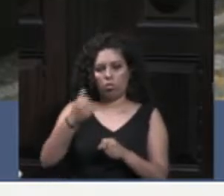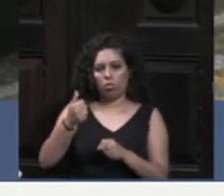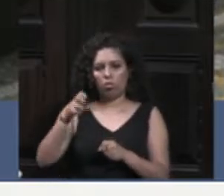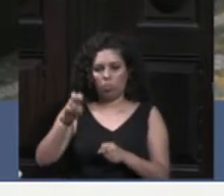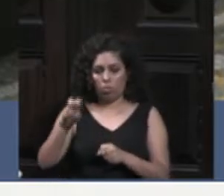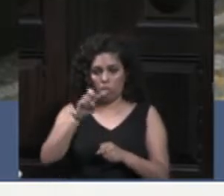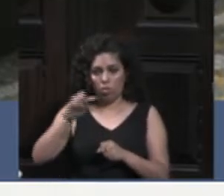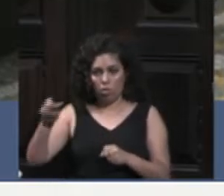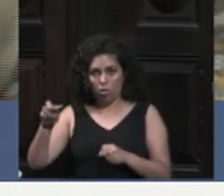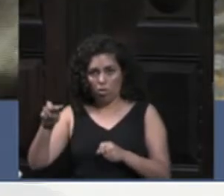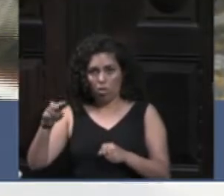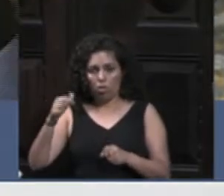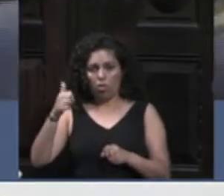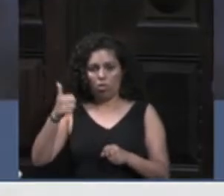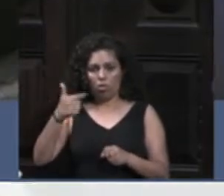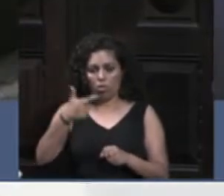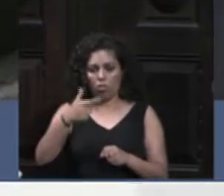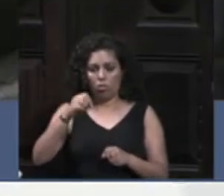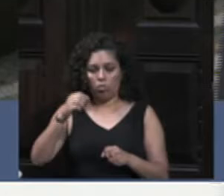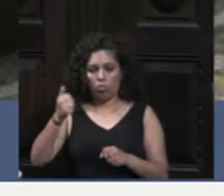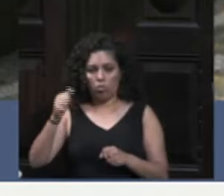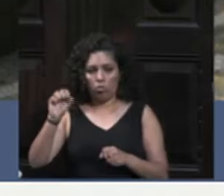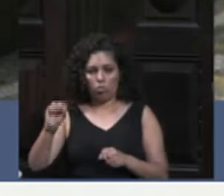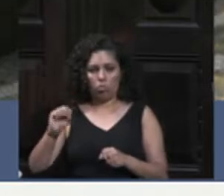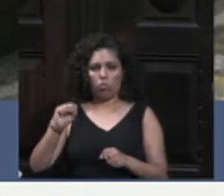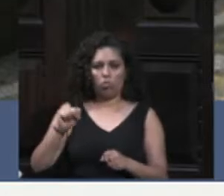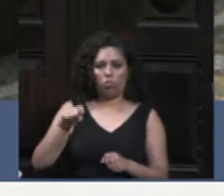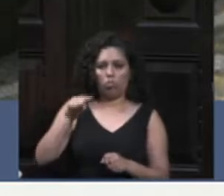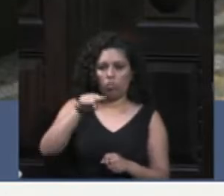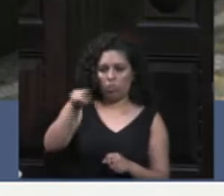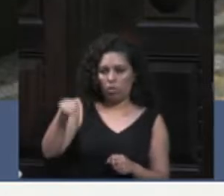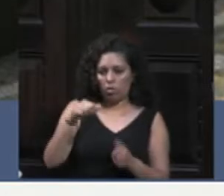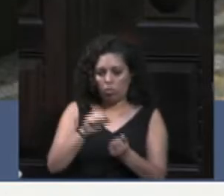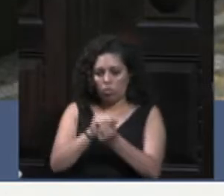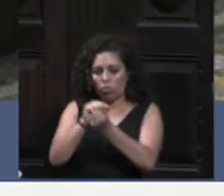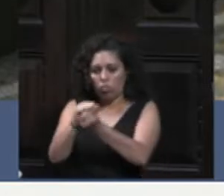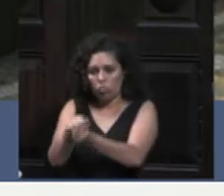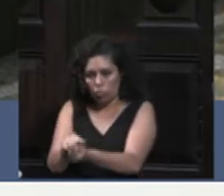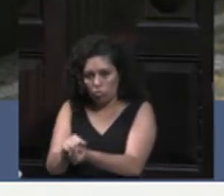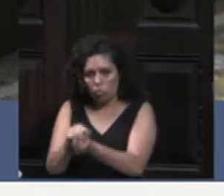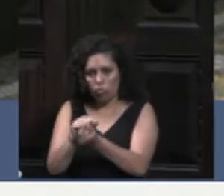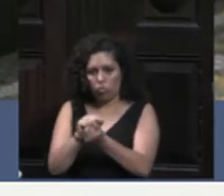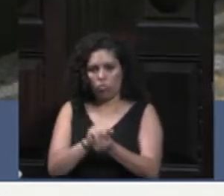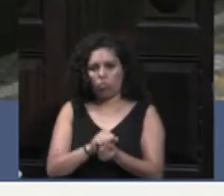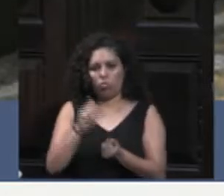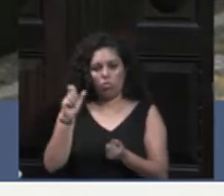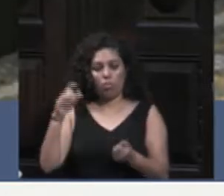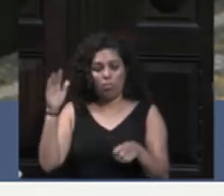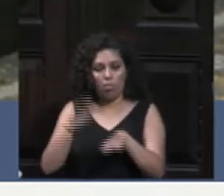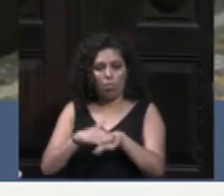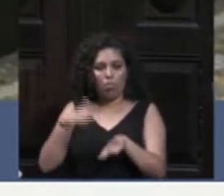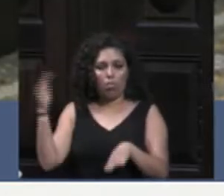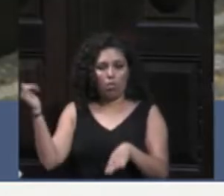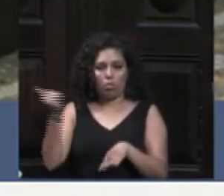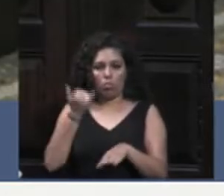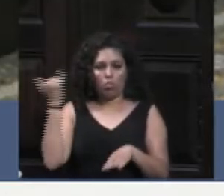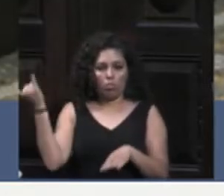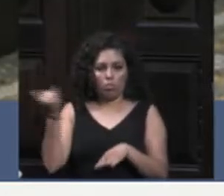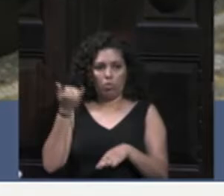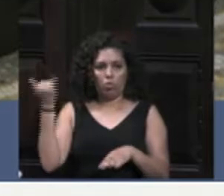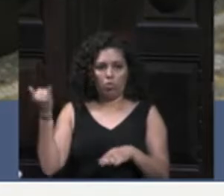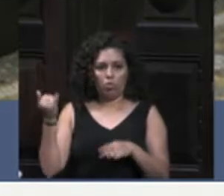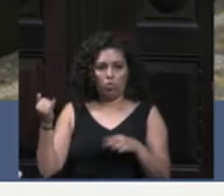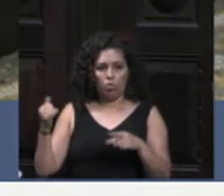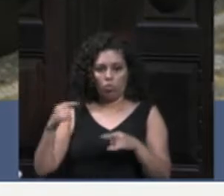2015-2018. E acrescenta: o apoio de Vossa Excelência será fundamental nos